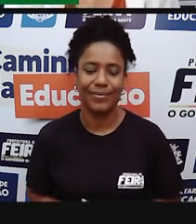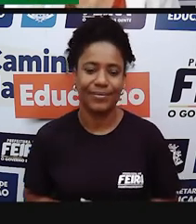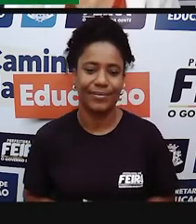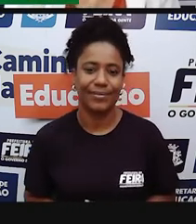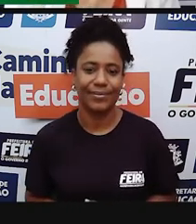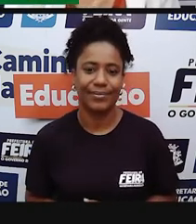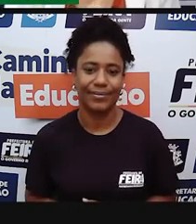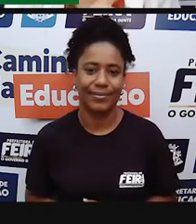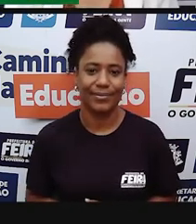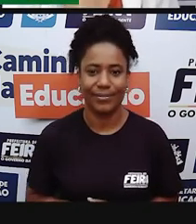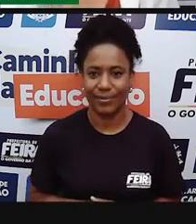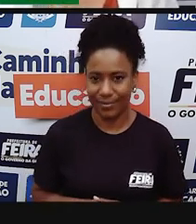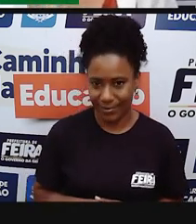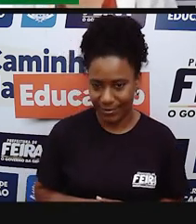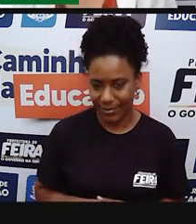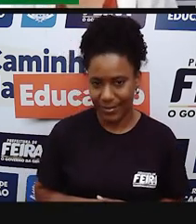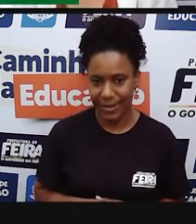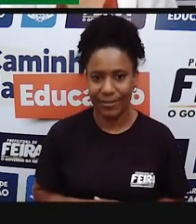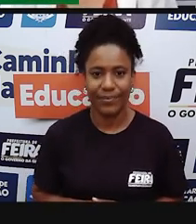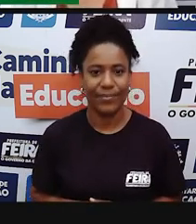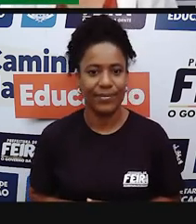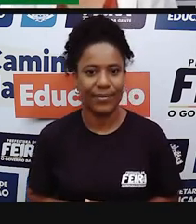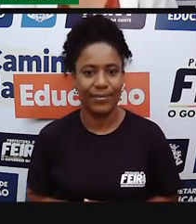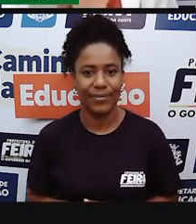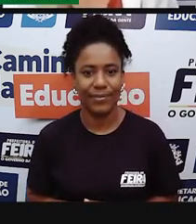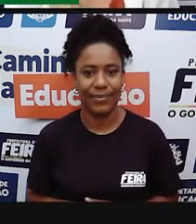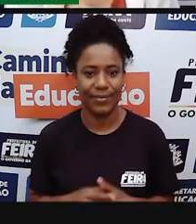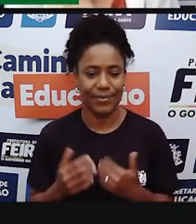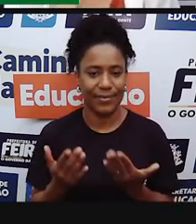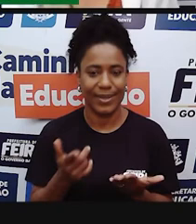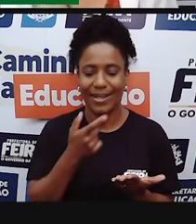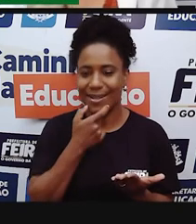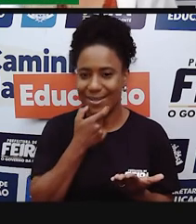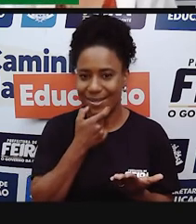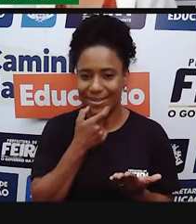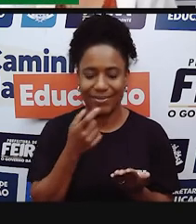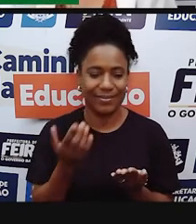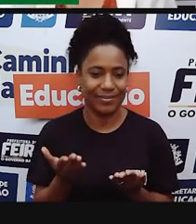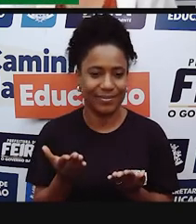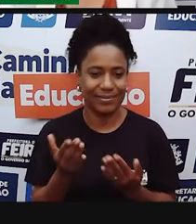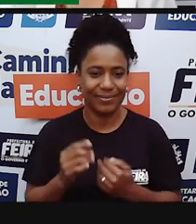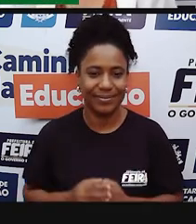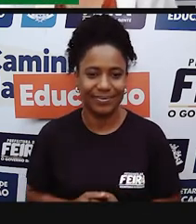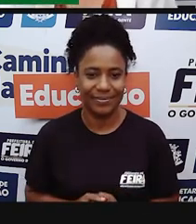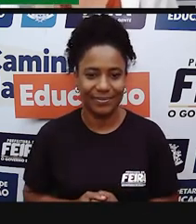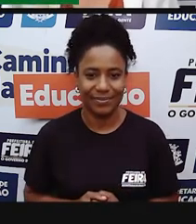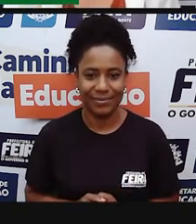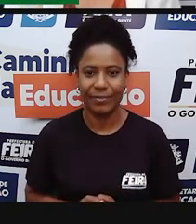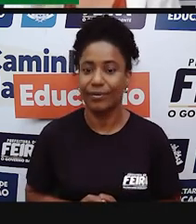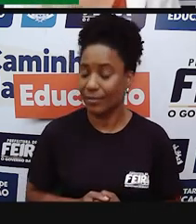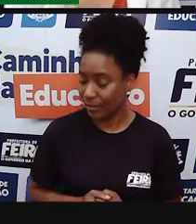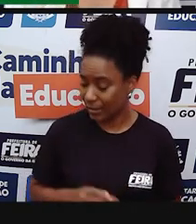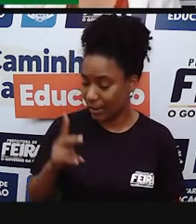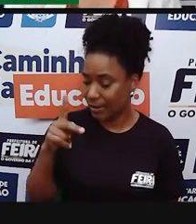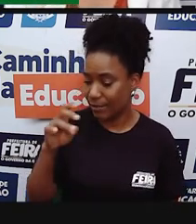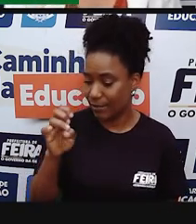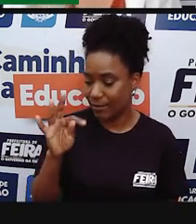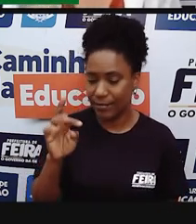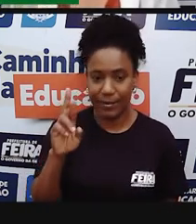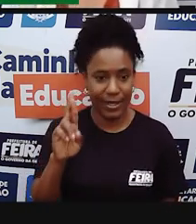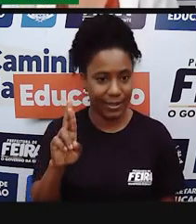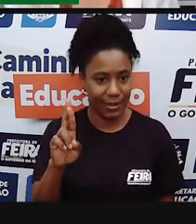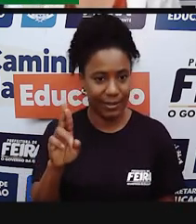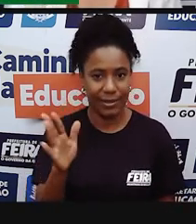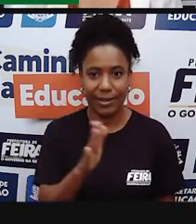Perry Pires mais postar fazer um Case mais força mother então Victor e Kate